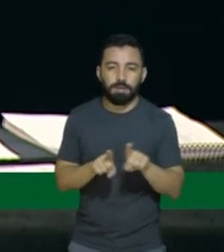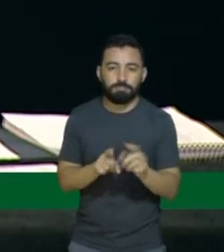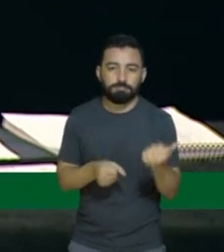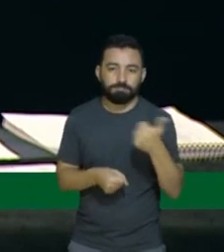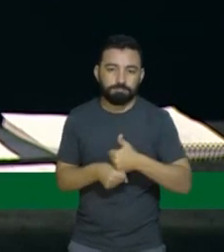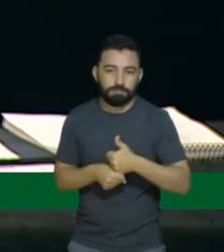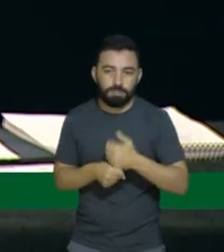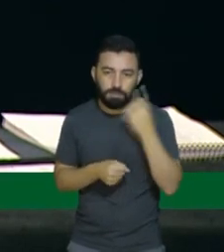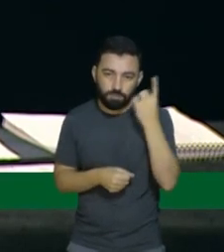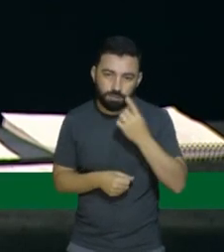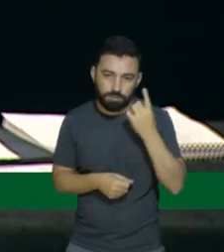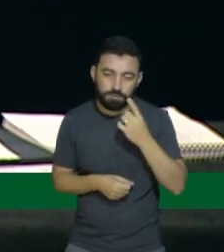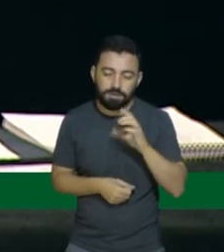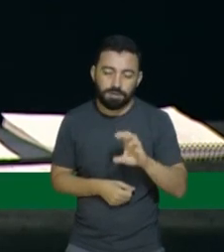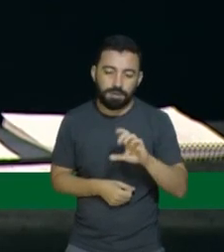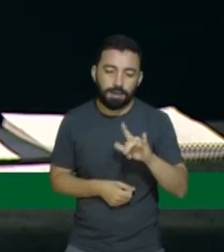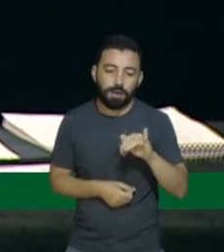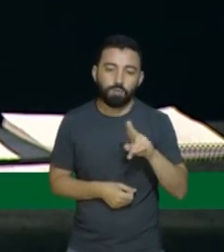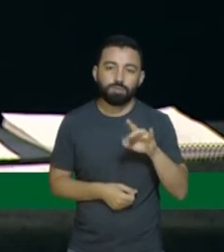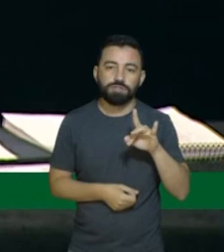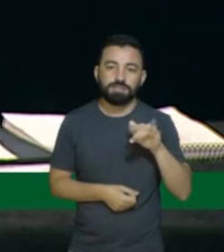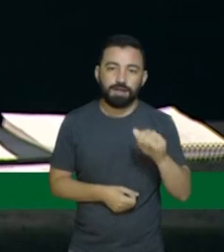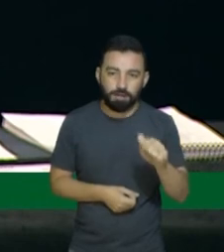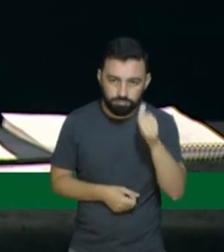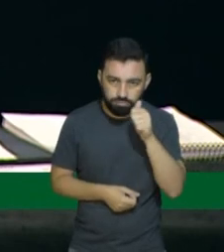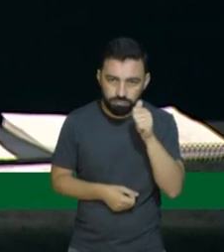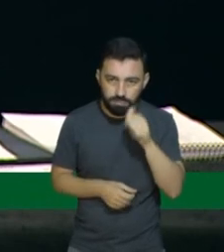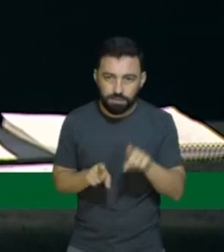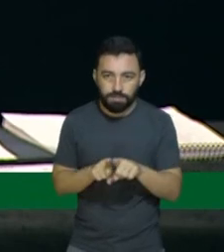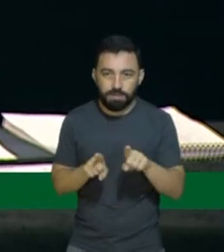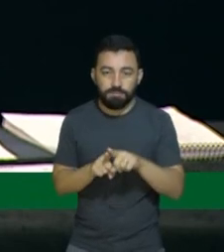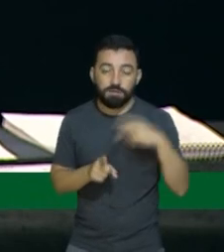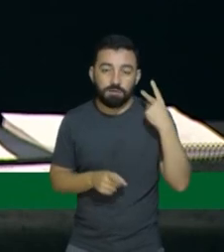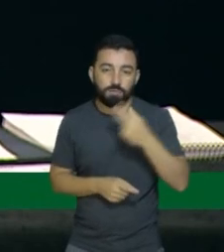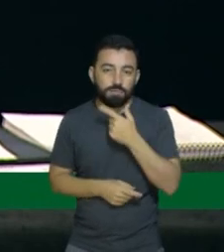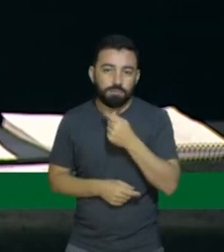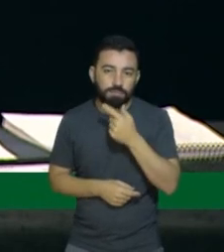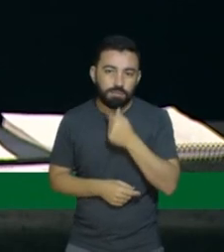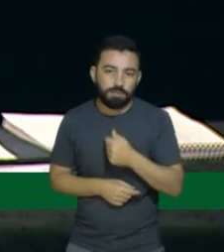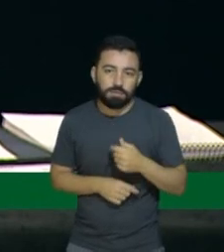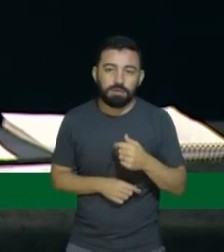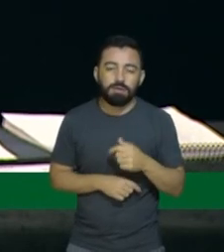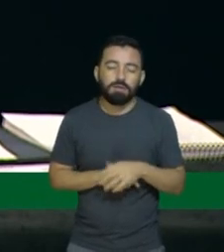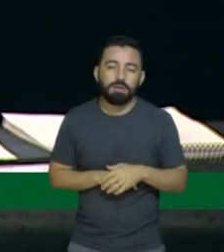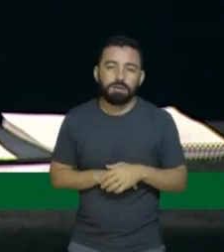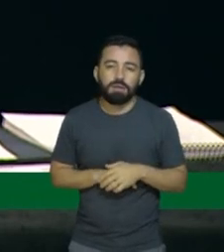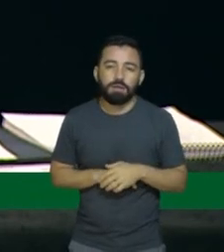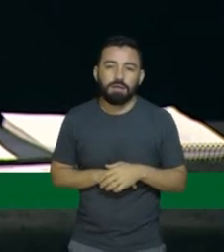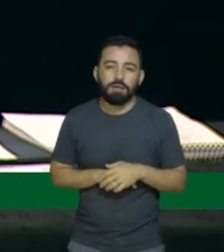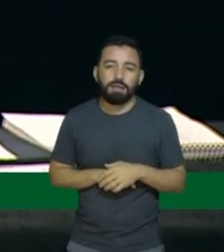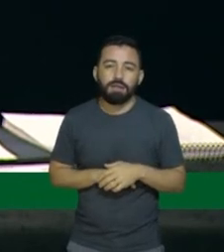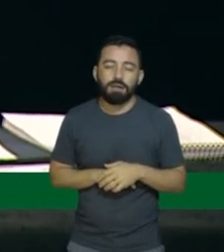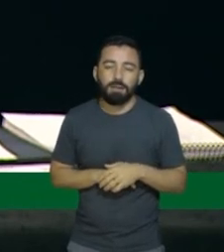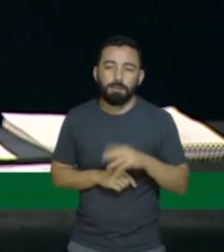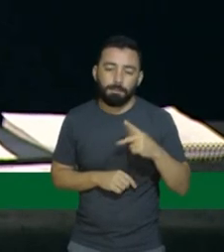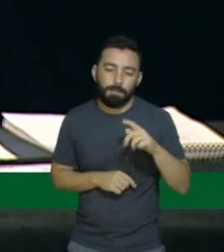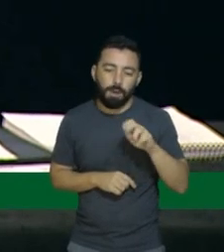estadual Cláudia lindner vereador do município de Rio doeste Paulo